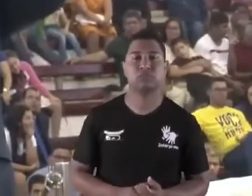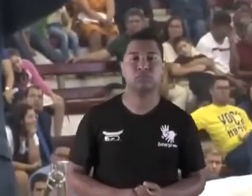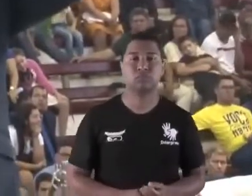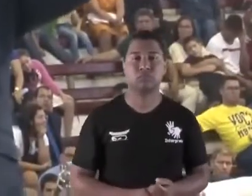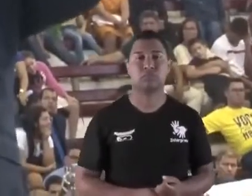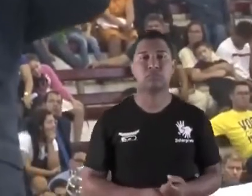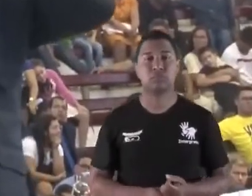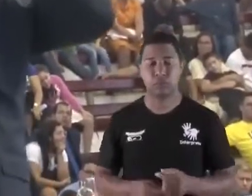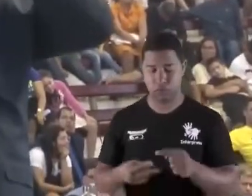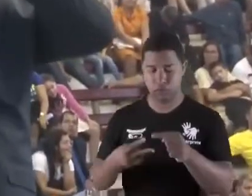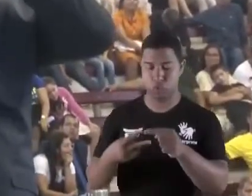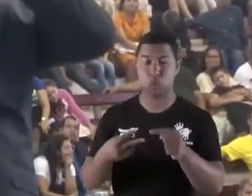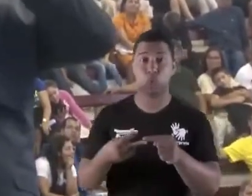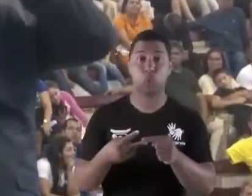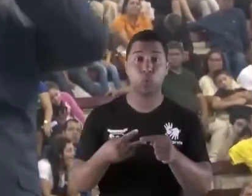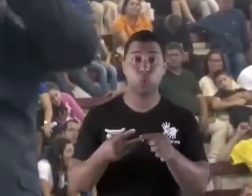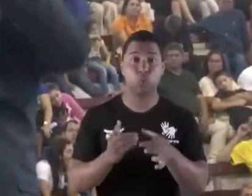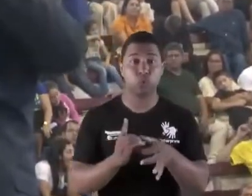Com duas se unem,